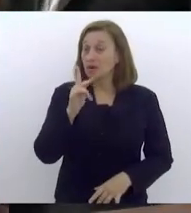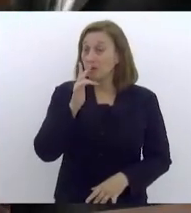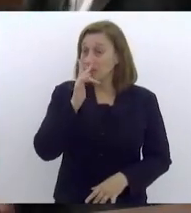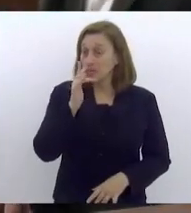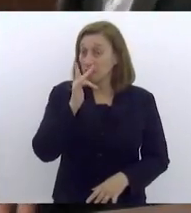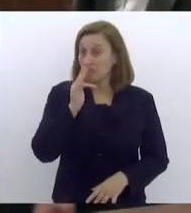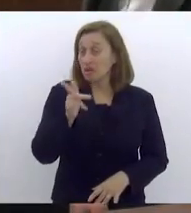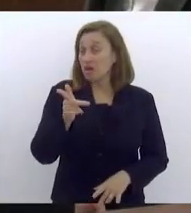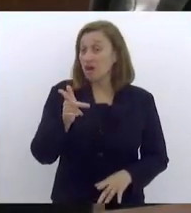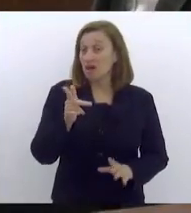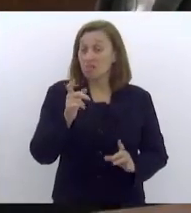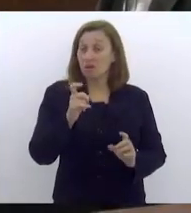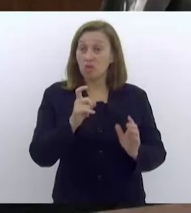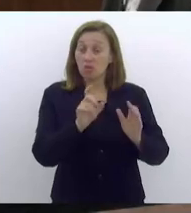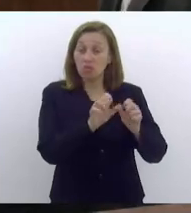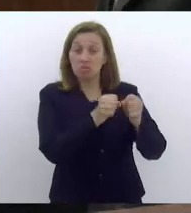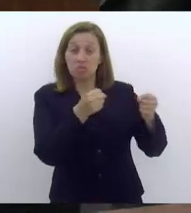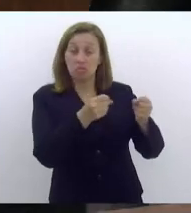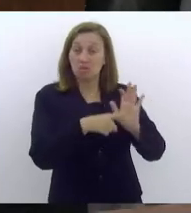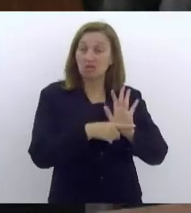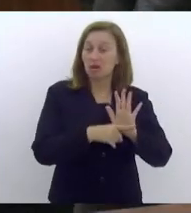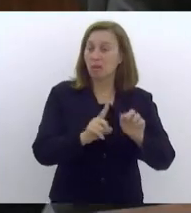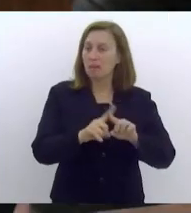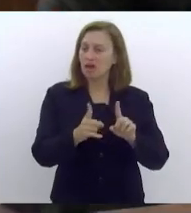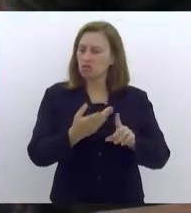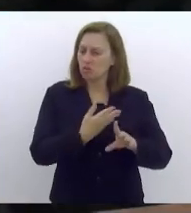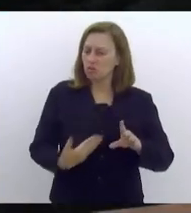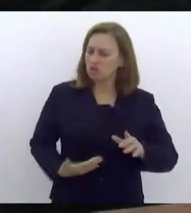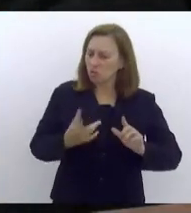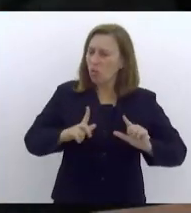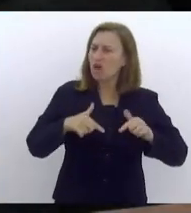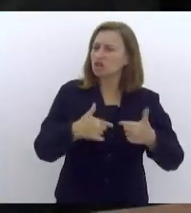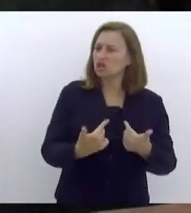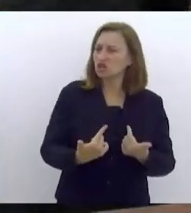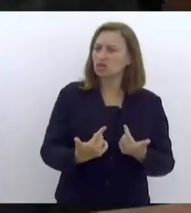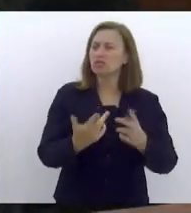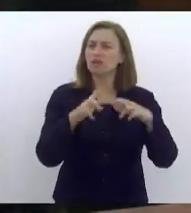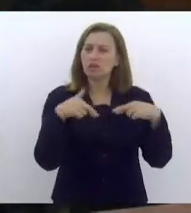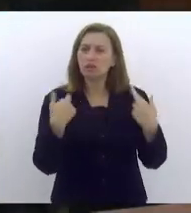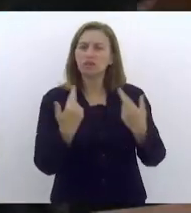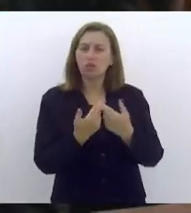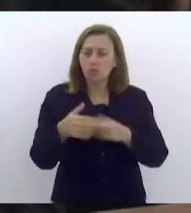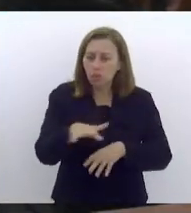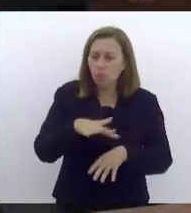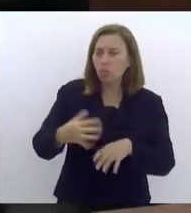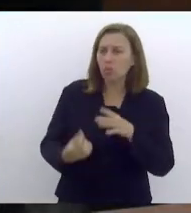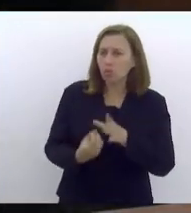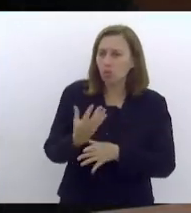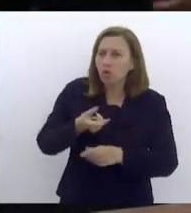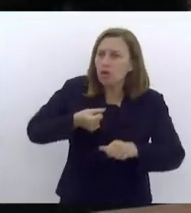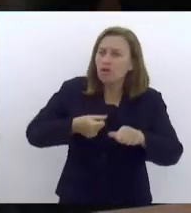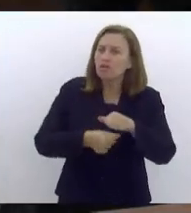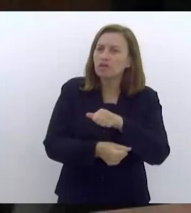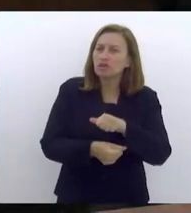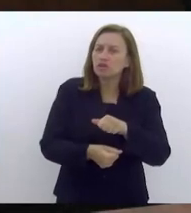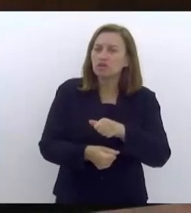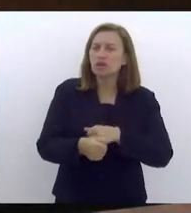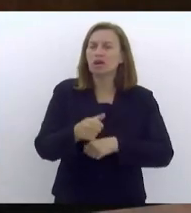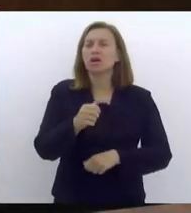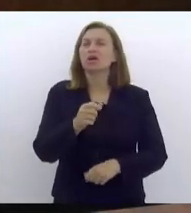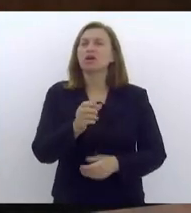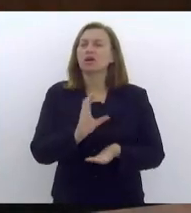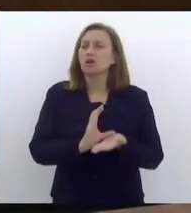alguma coisa, mas o governador esteve presente, agiu, fez reunião com o setor produtivo, investiu recursos da AgeRio